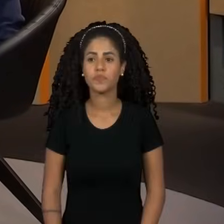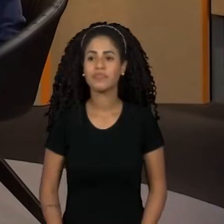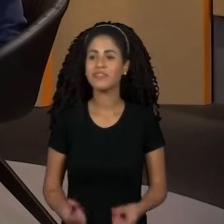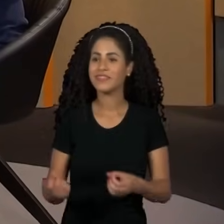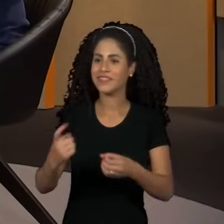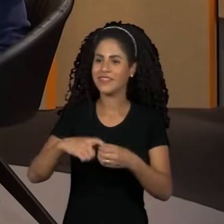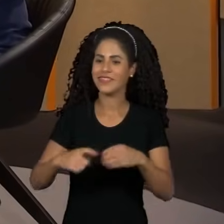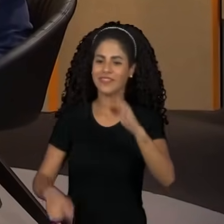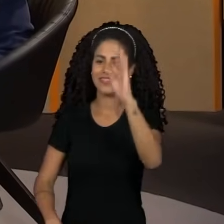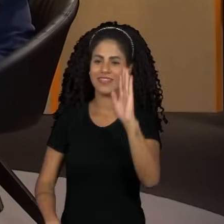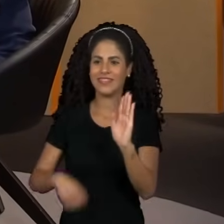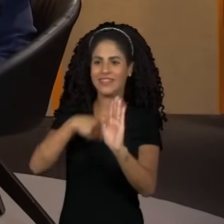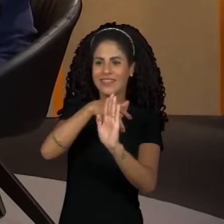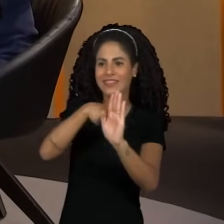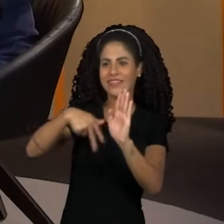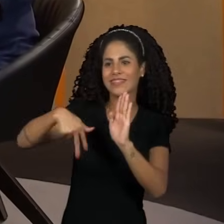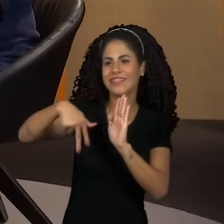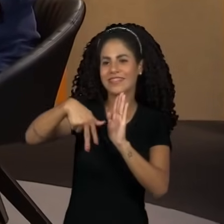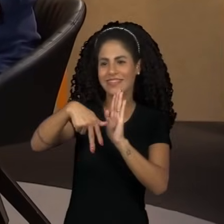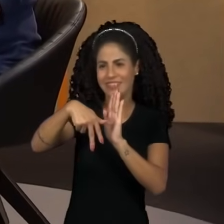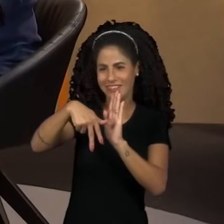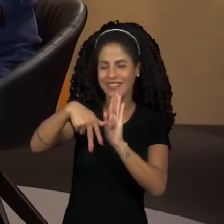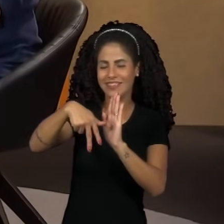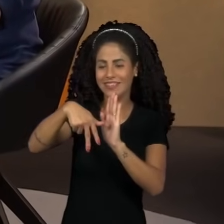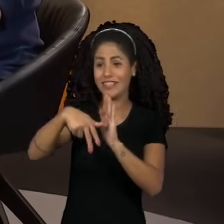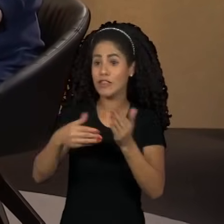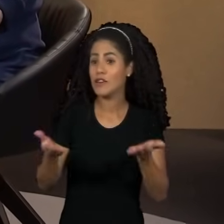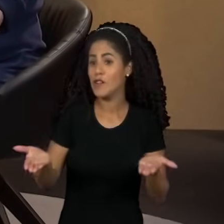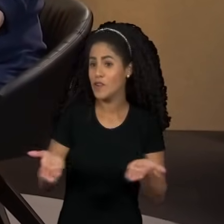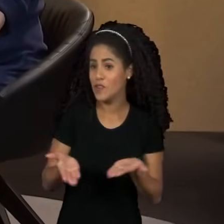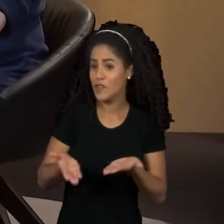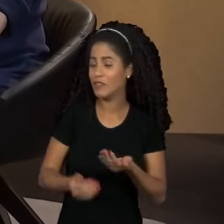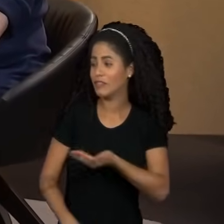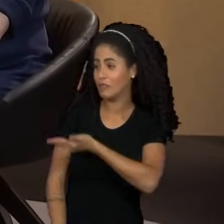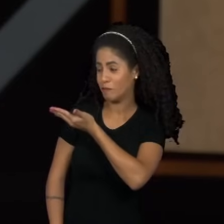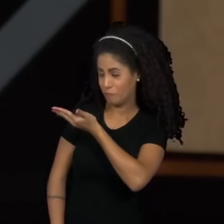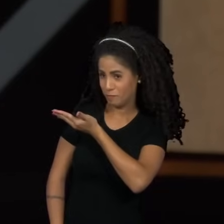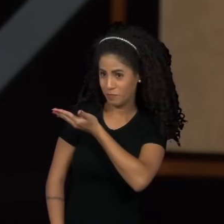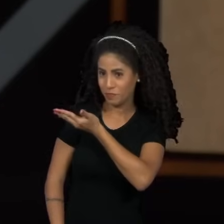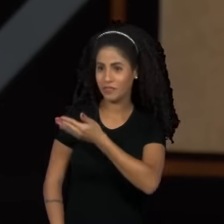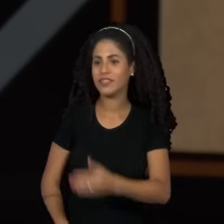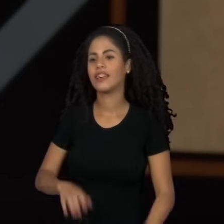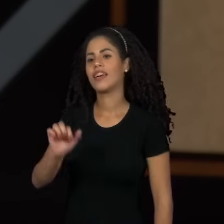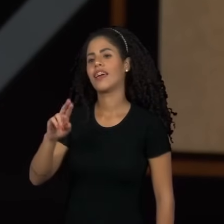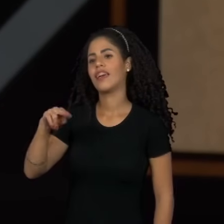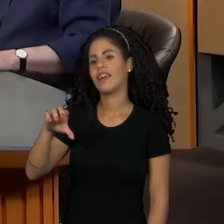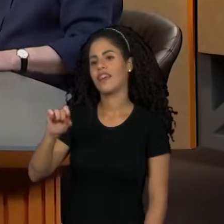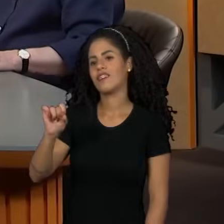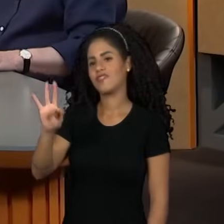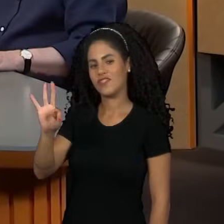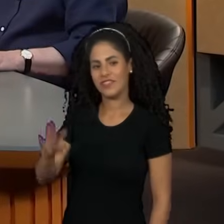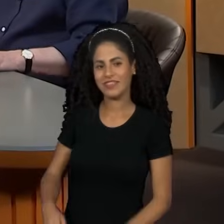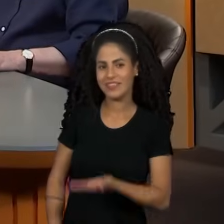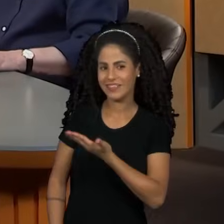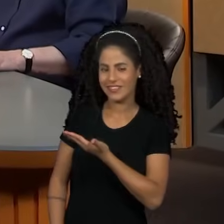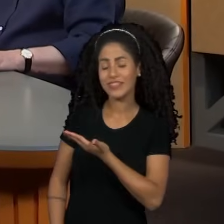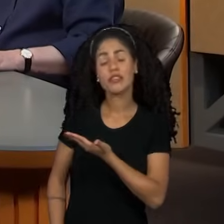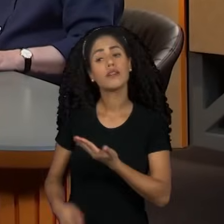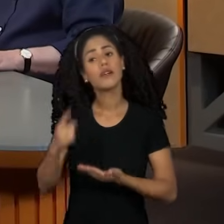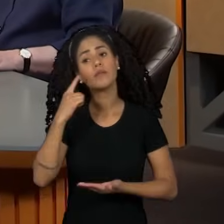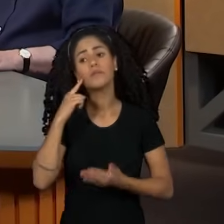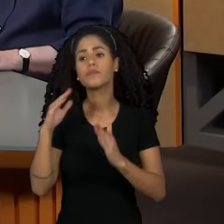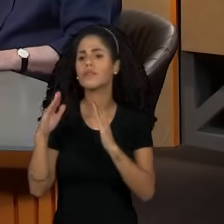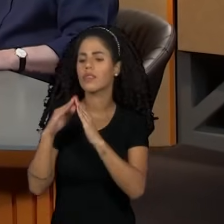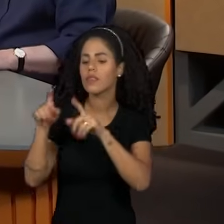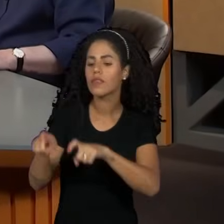Voltamos com Brasil Mostra a Tua Cara. E quem mostra a cara é Ernest Götz. A sua fazenda